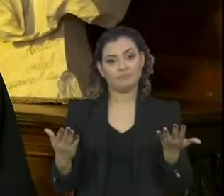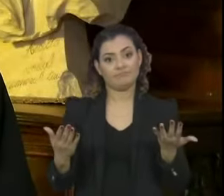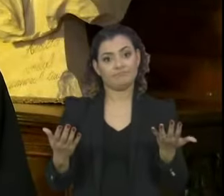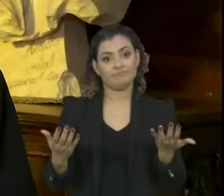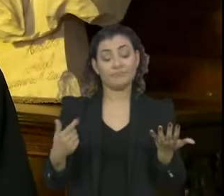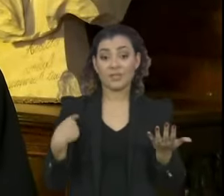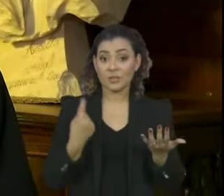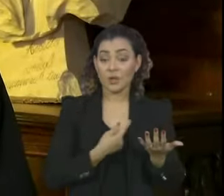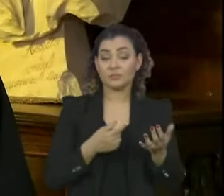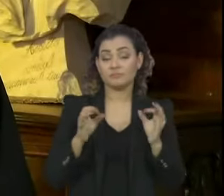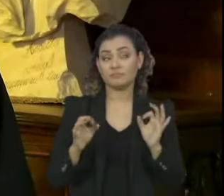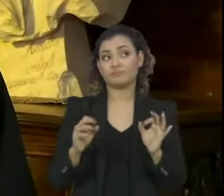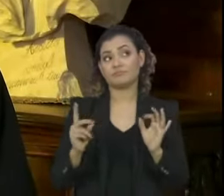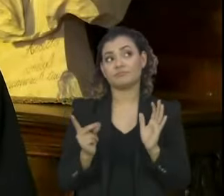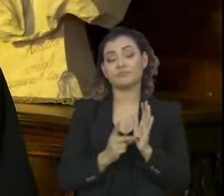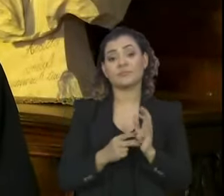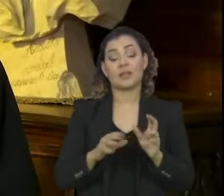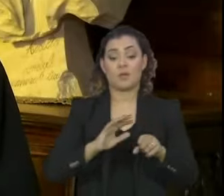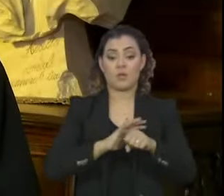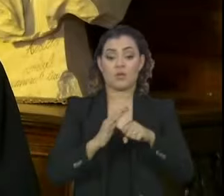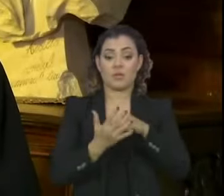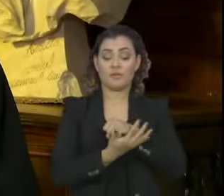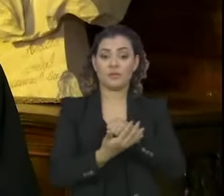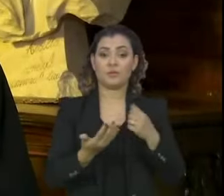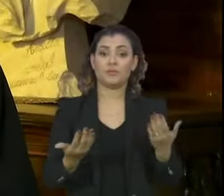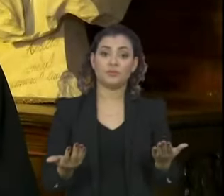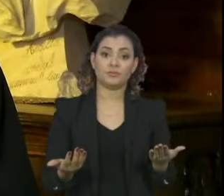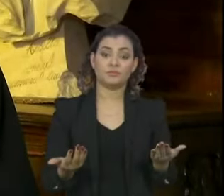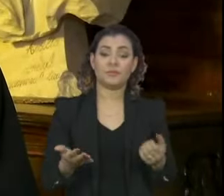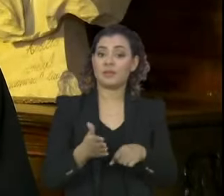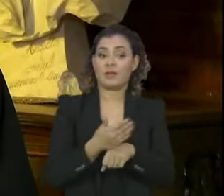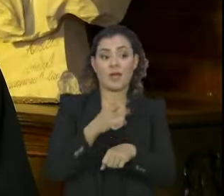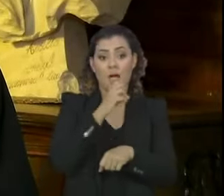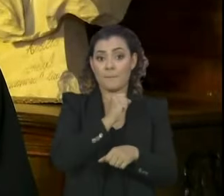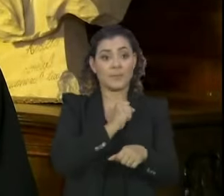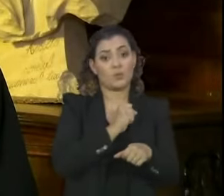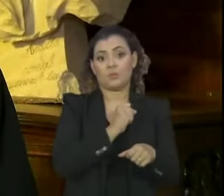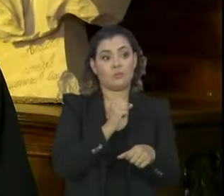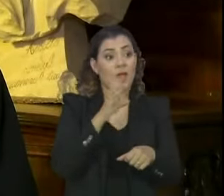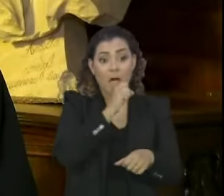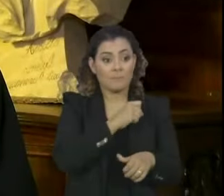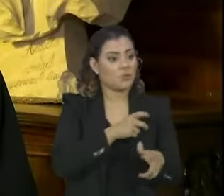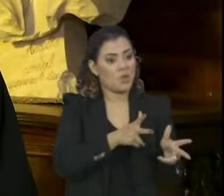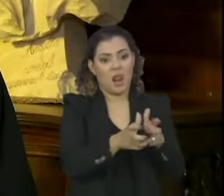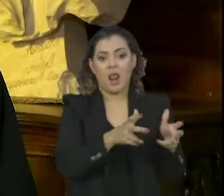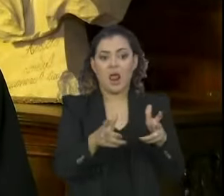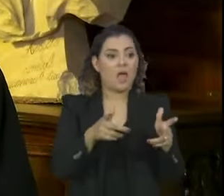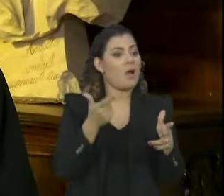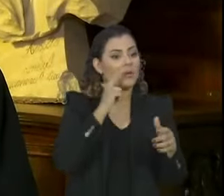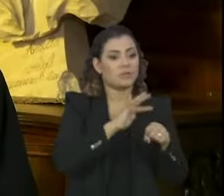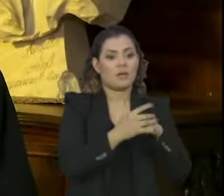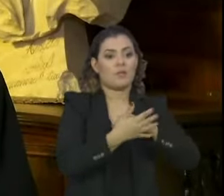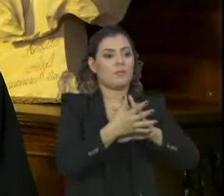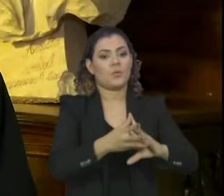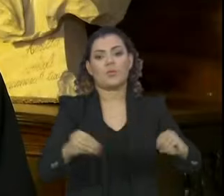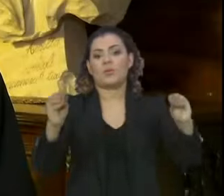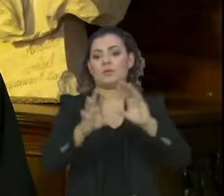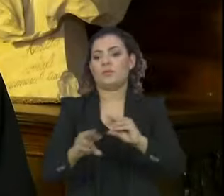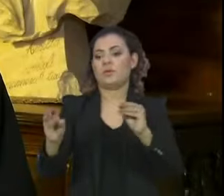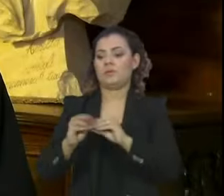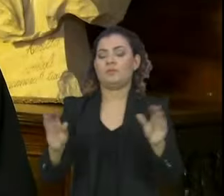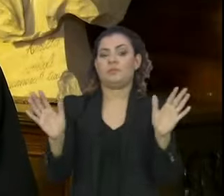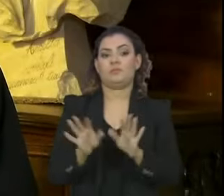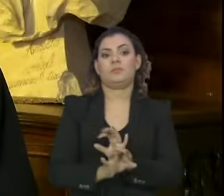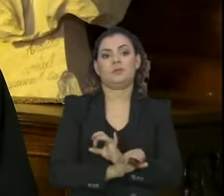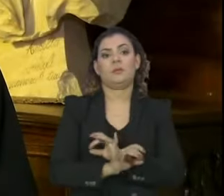contribuindo de nossa parte para que a pandemia quanto antes seja vencida e nós possamos a ter um momento